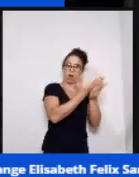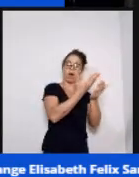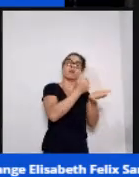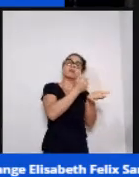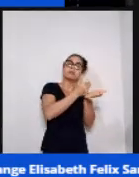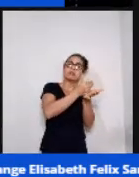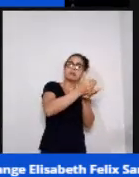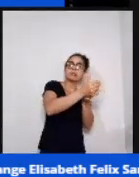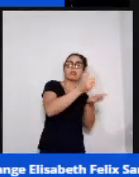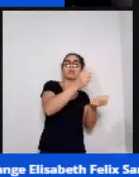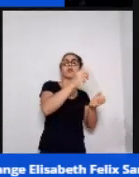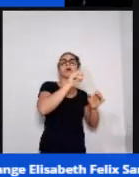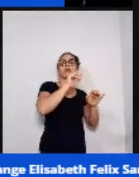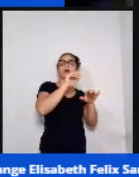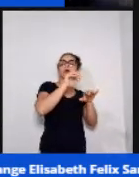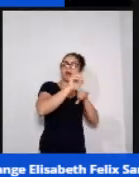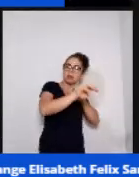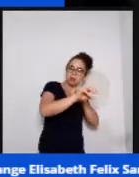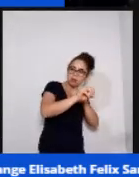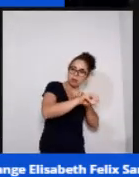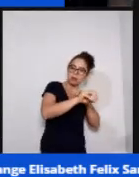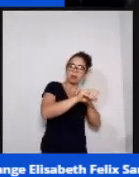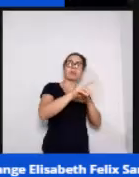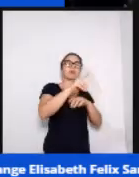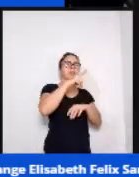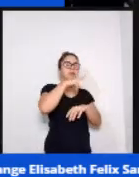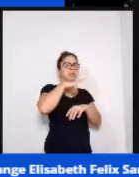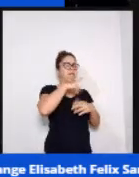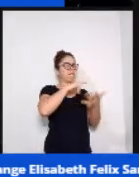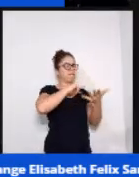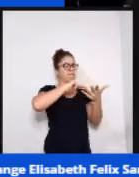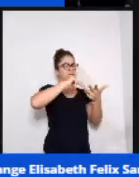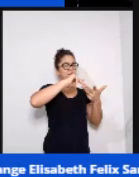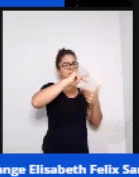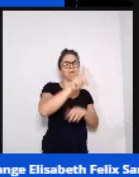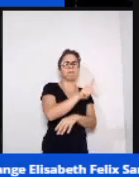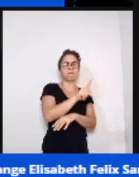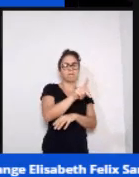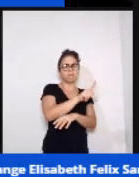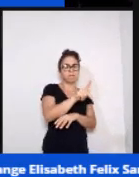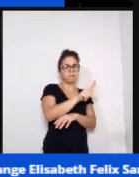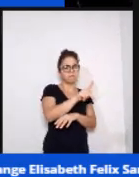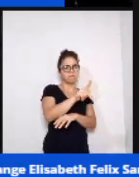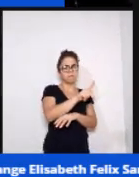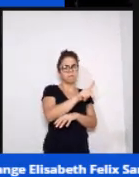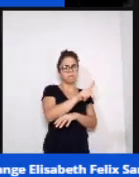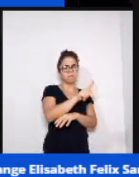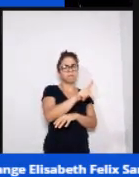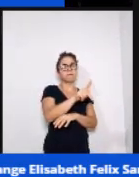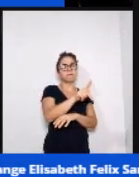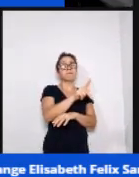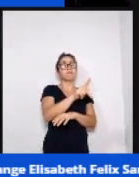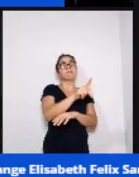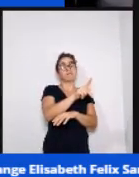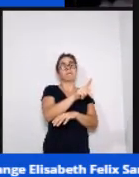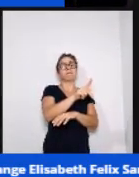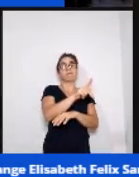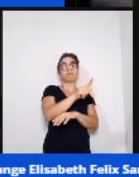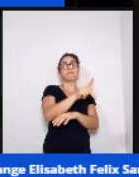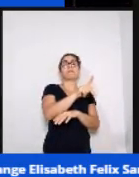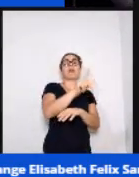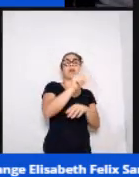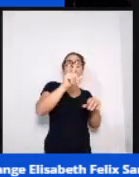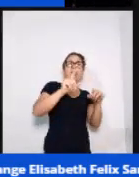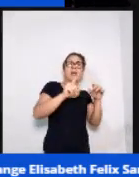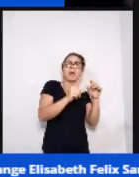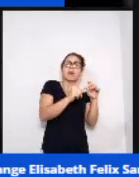atividades. Muitos professores ainda, quem lembra aí, vai me ajudar aqui nesse momento, estavam ainda criando